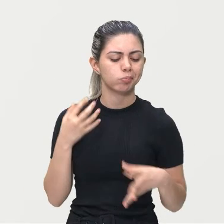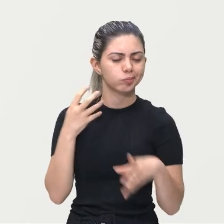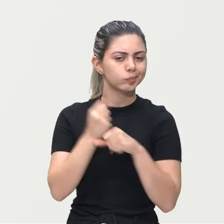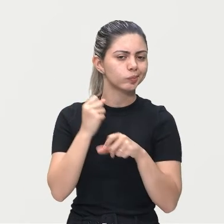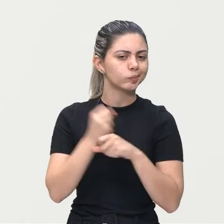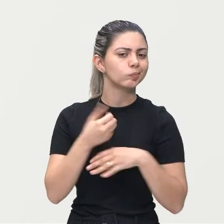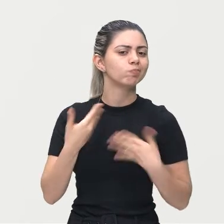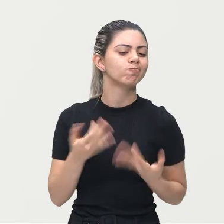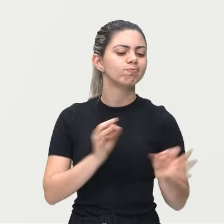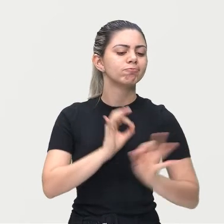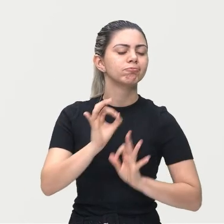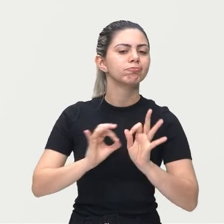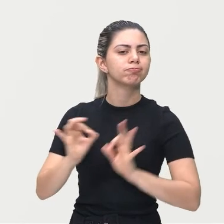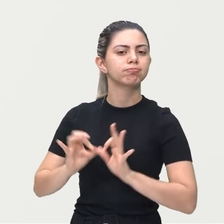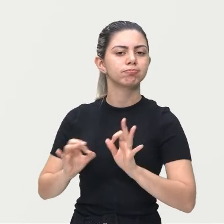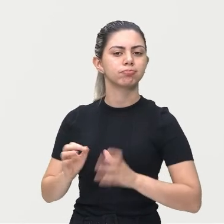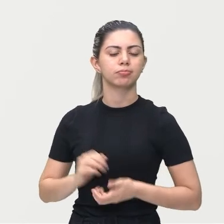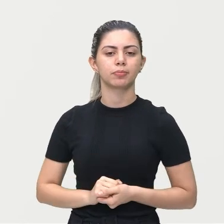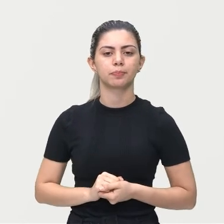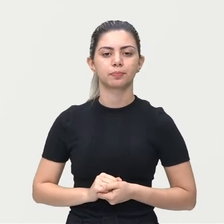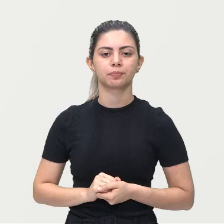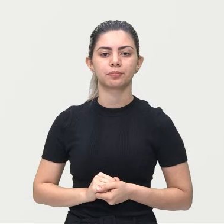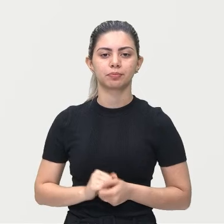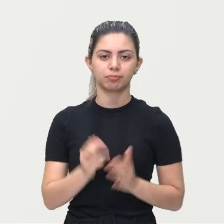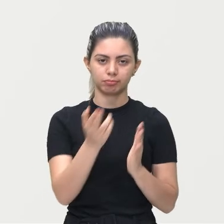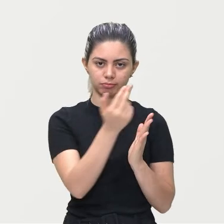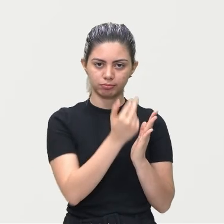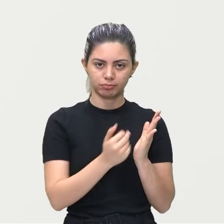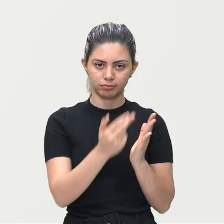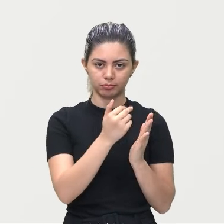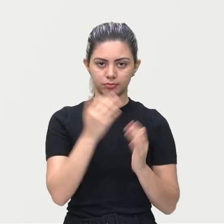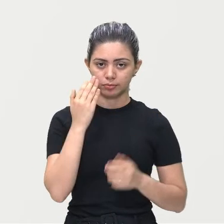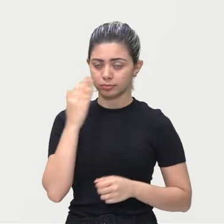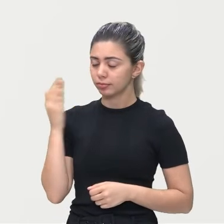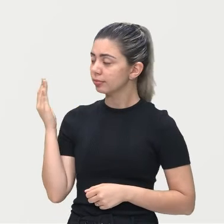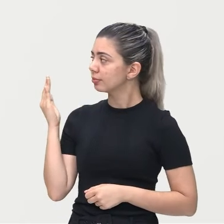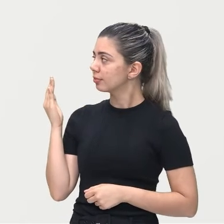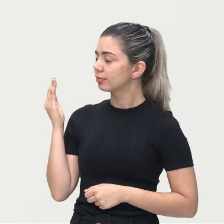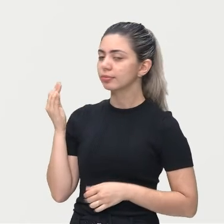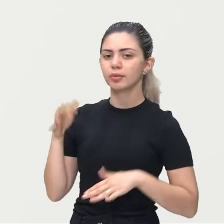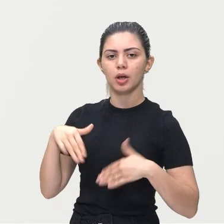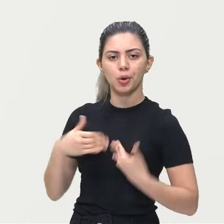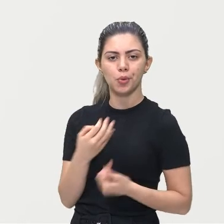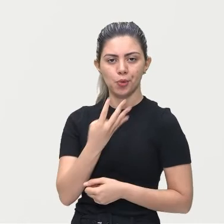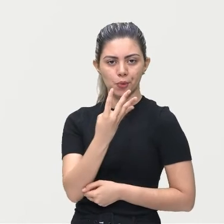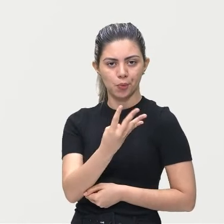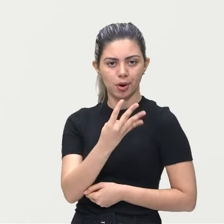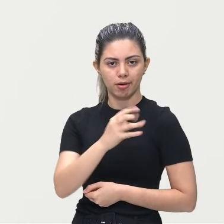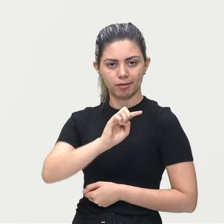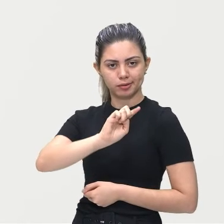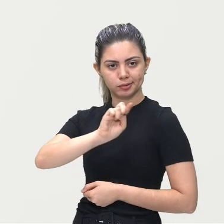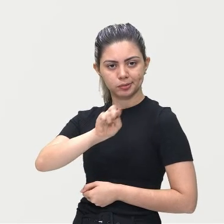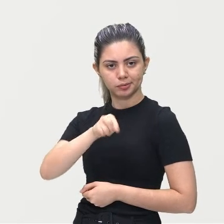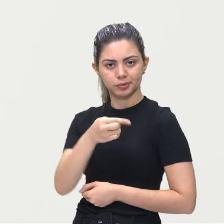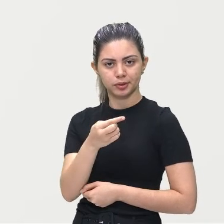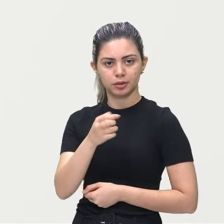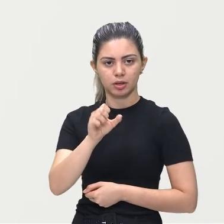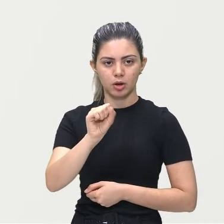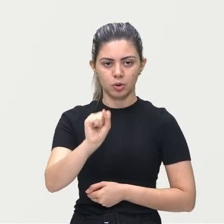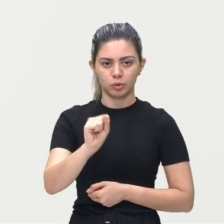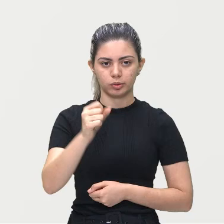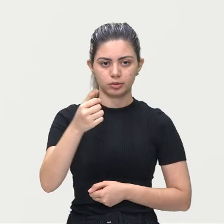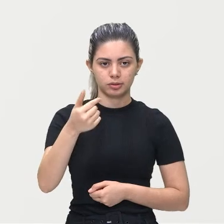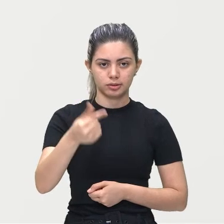essa arrumação? Então, olhe bem aqui, lá vem, ó, parte inteira, né, vírgula, parte